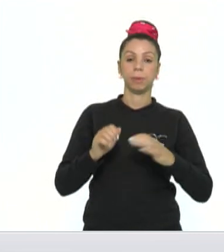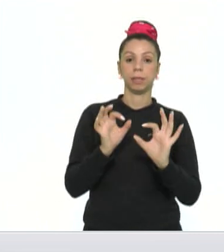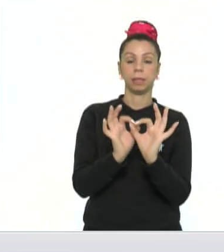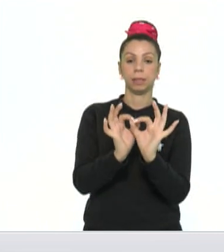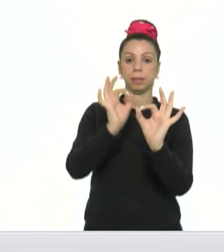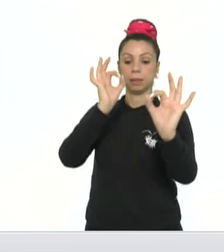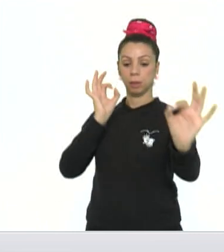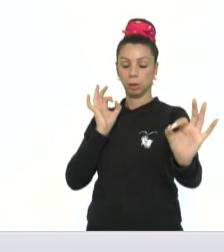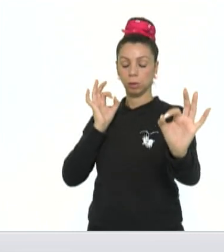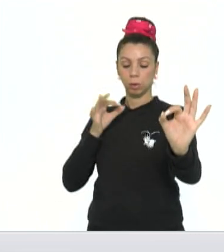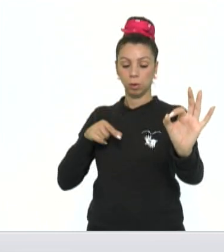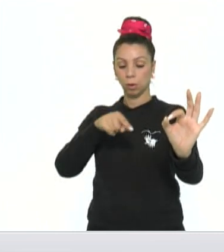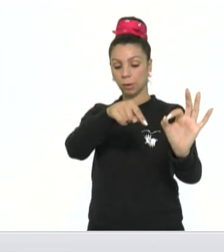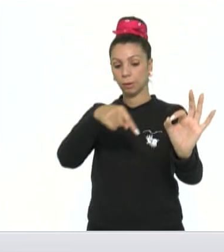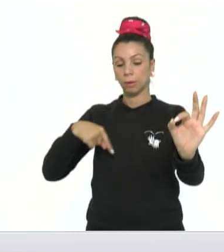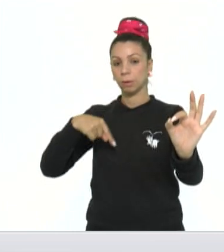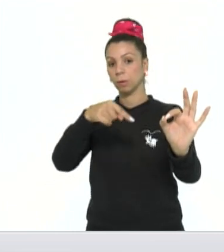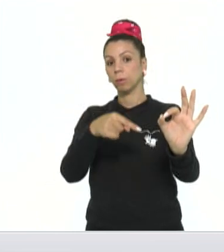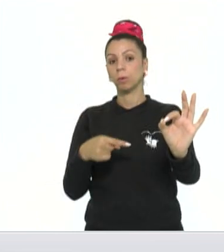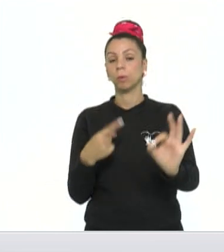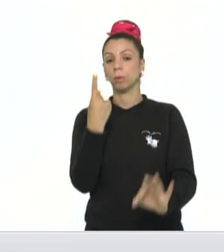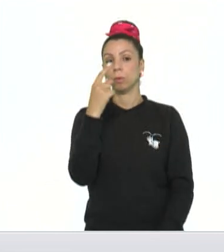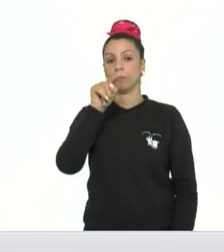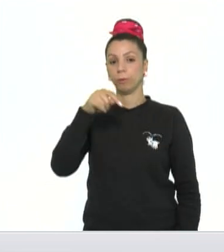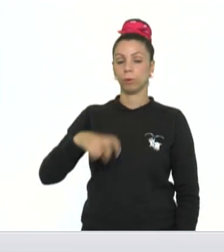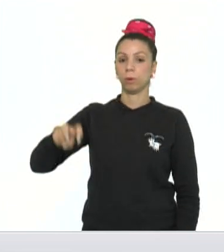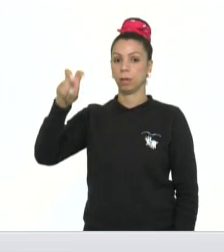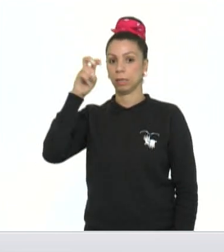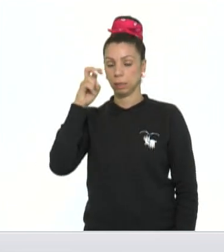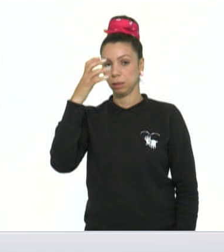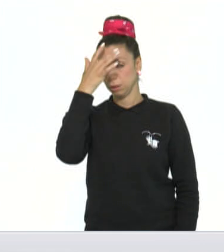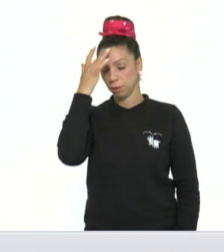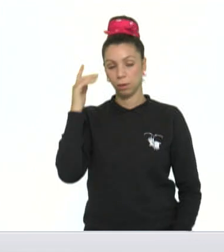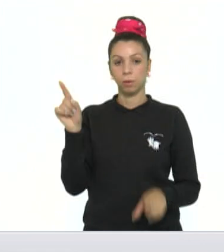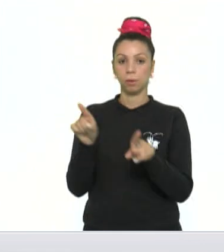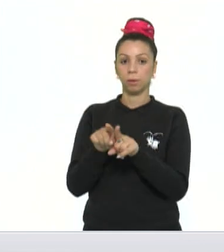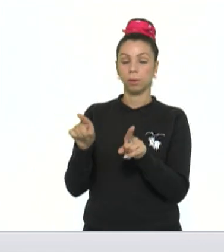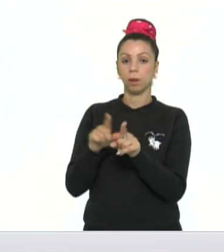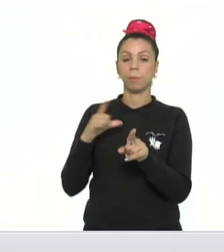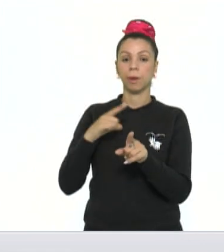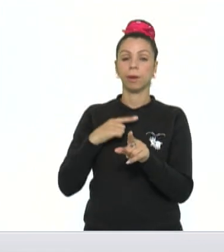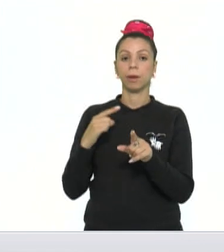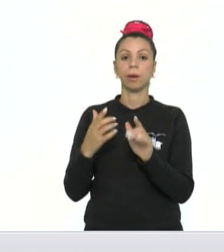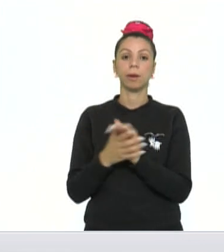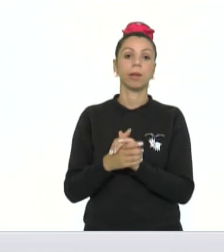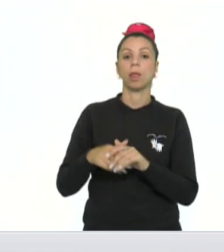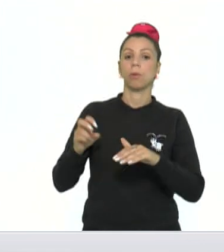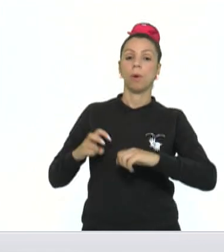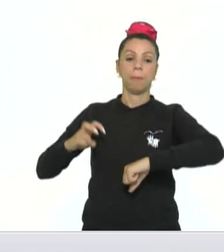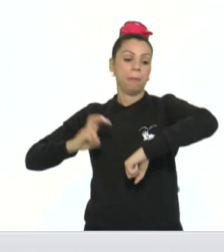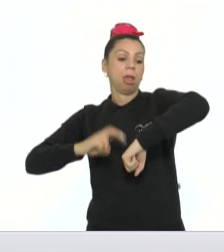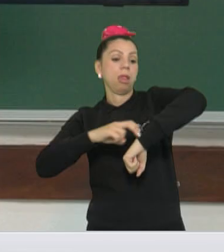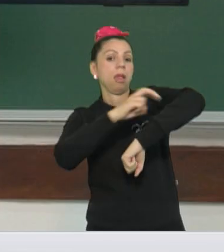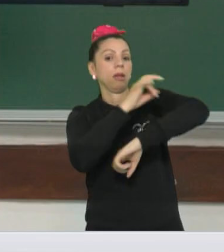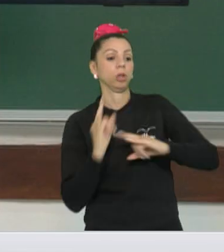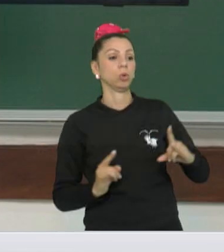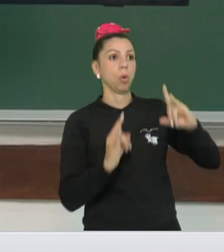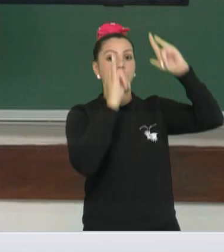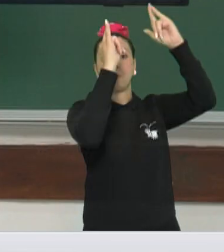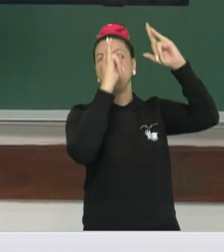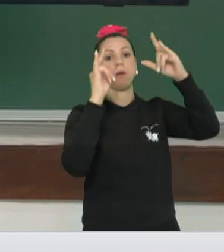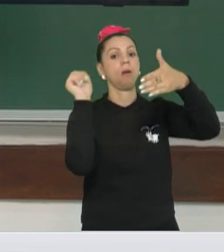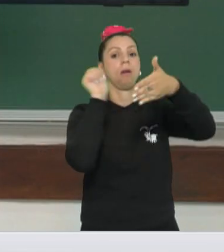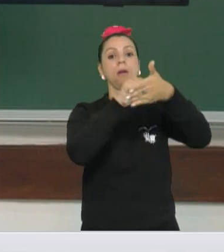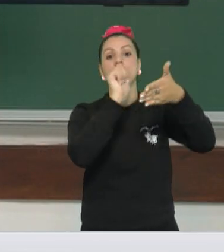de 1,5 metro de demais pessoas. Realize as entregas na portaria, não é para subir lá no prédio e entregar lá